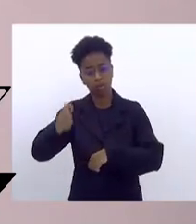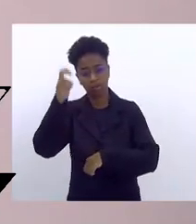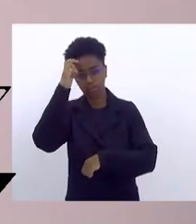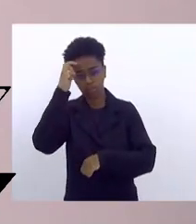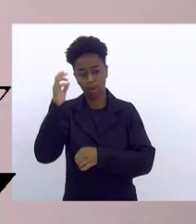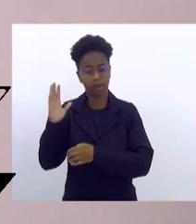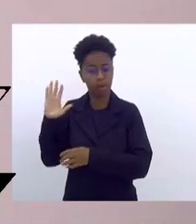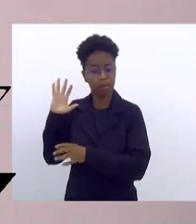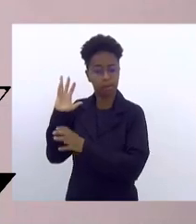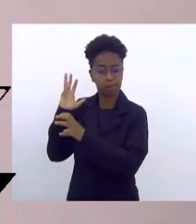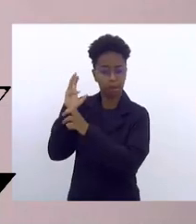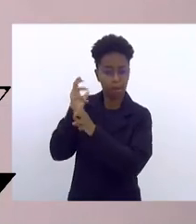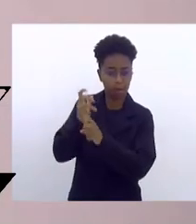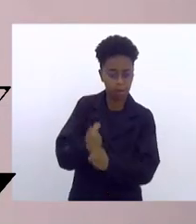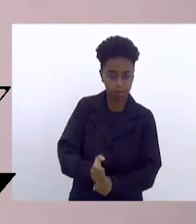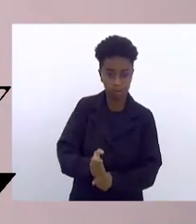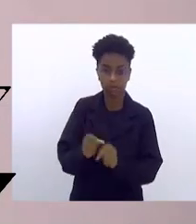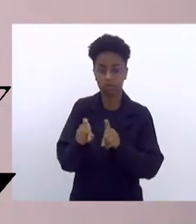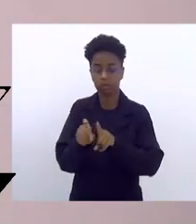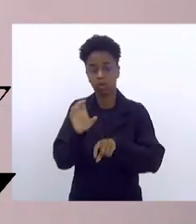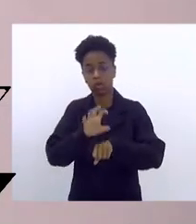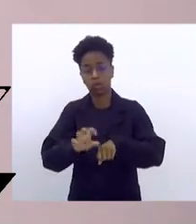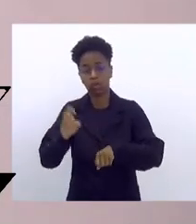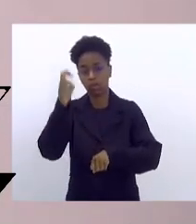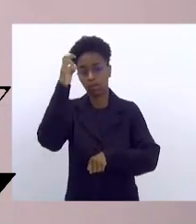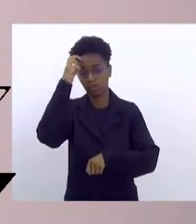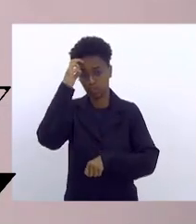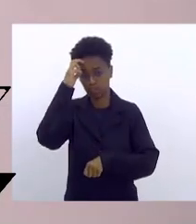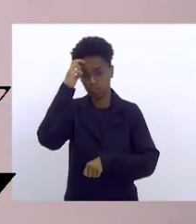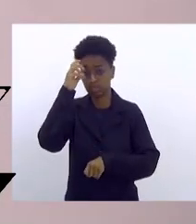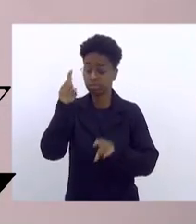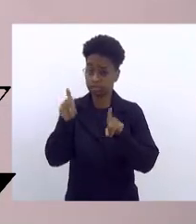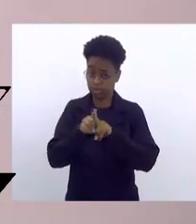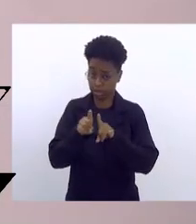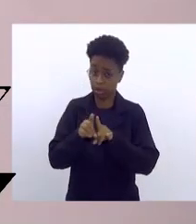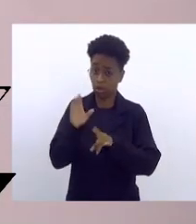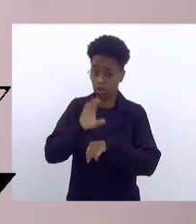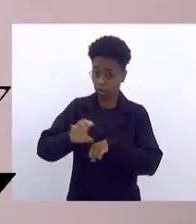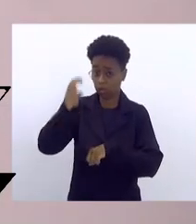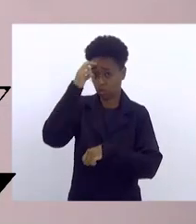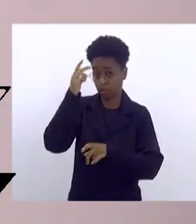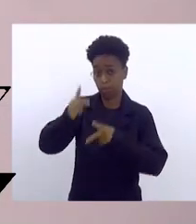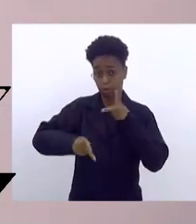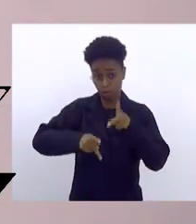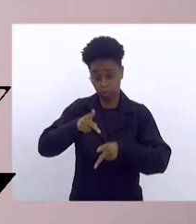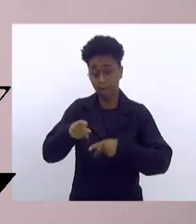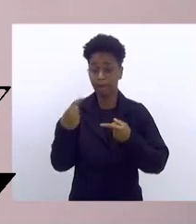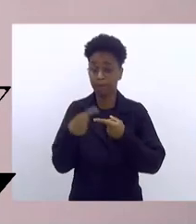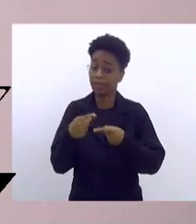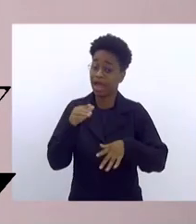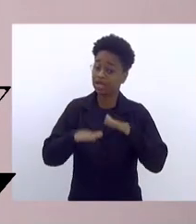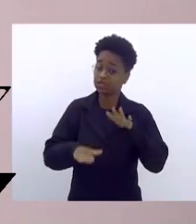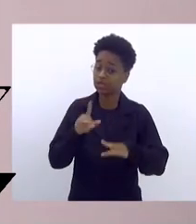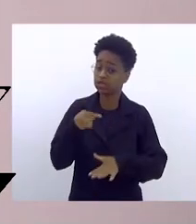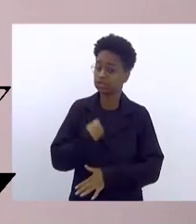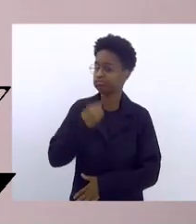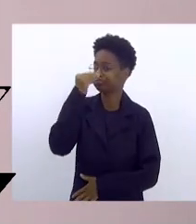acumulado as culturas incluindo as culturas populares que a gente muitas vezes